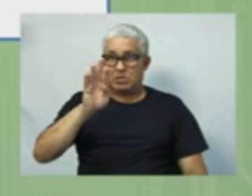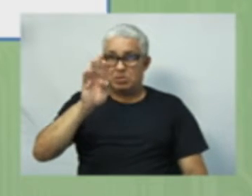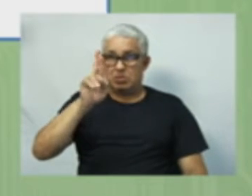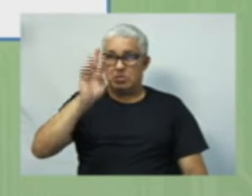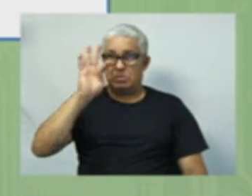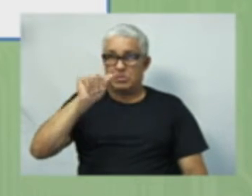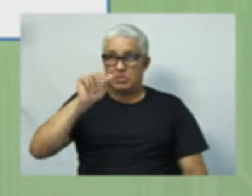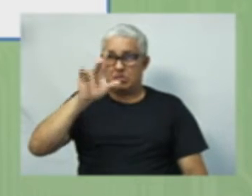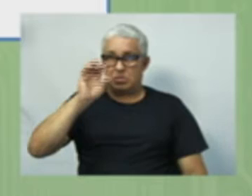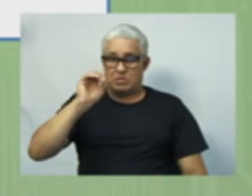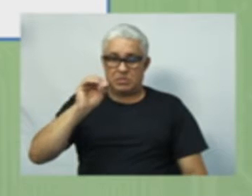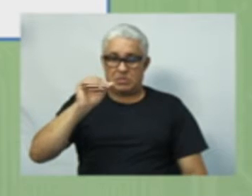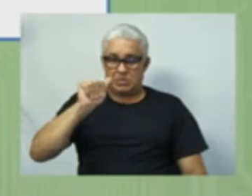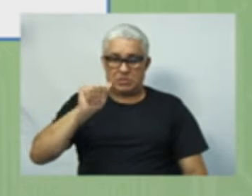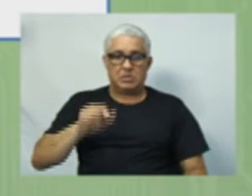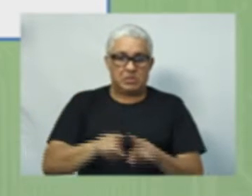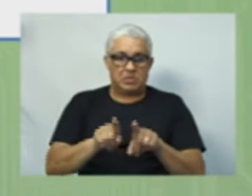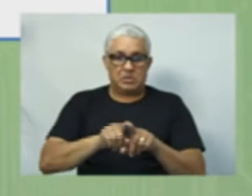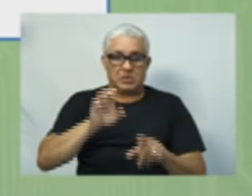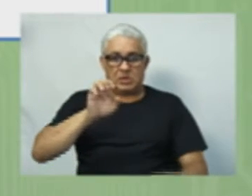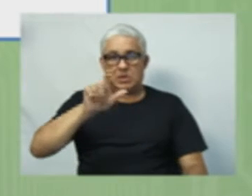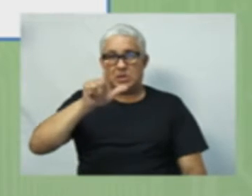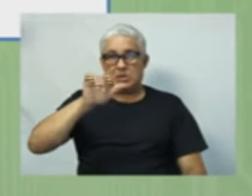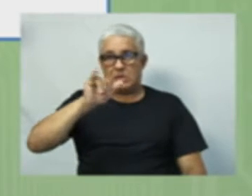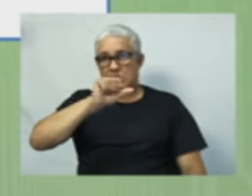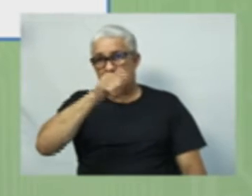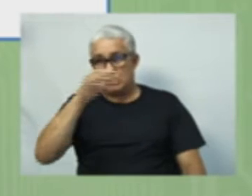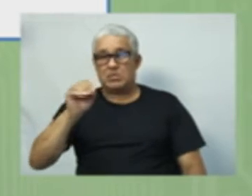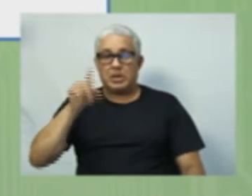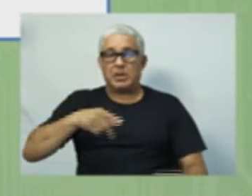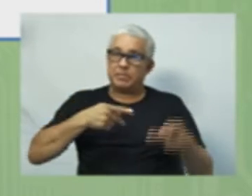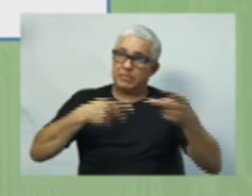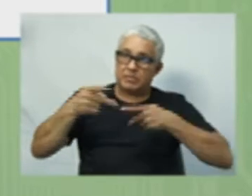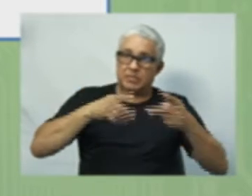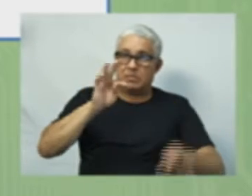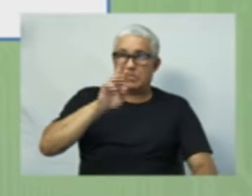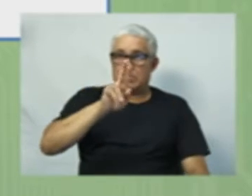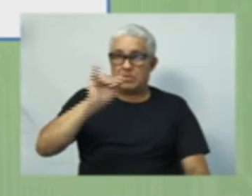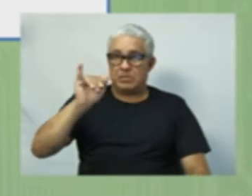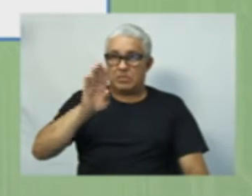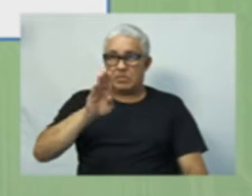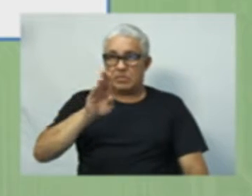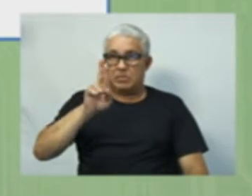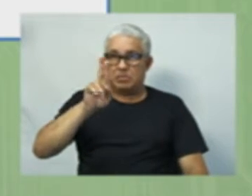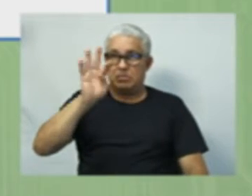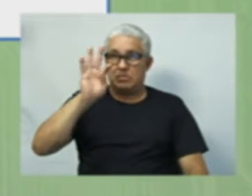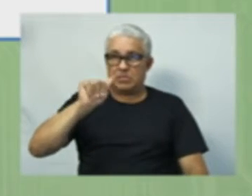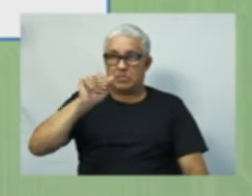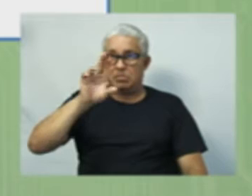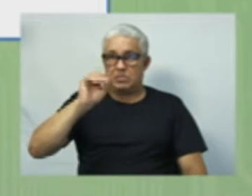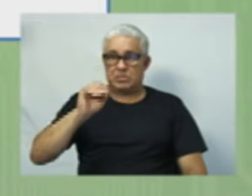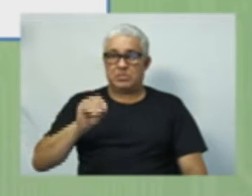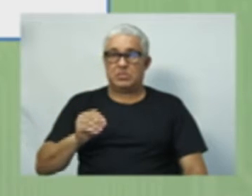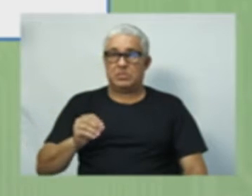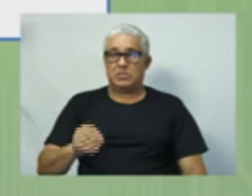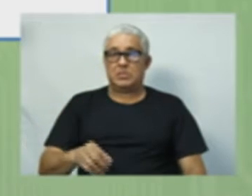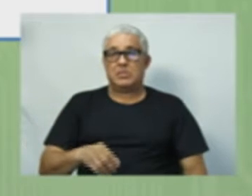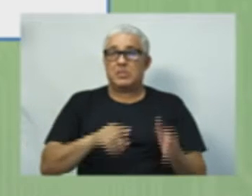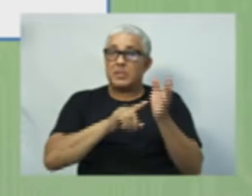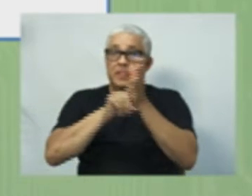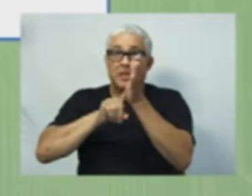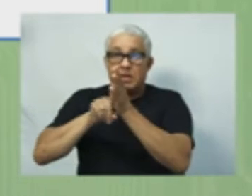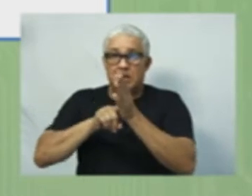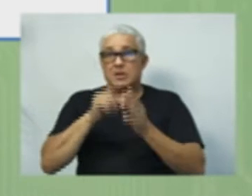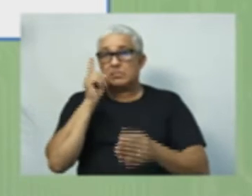acessórias. Ou seja, elisão é o planejamento tributário. é verificar quais são as brechas nas